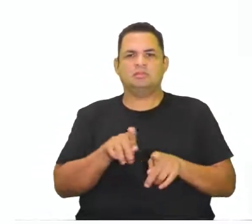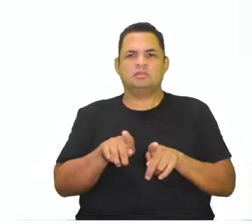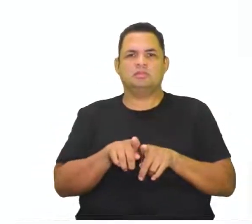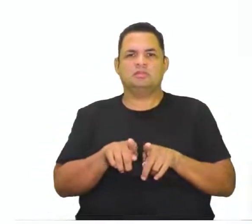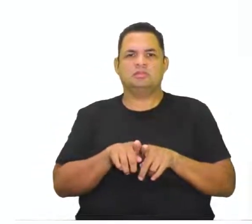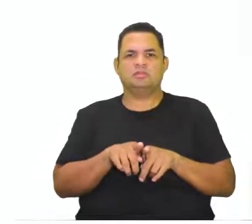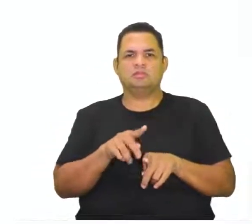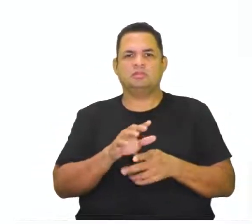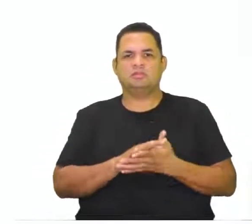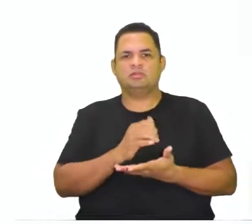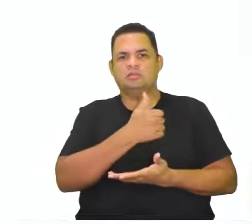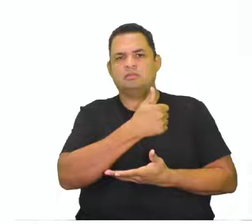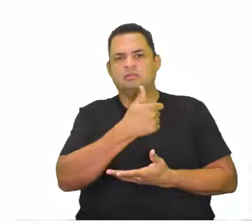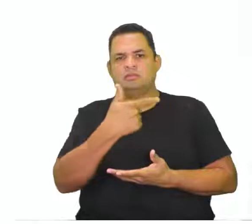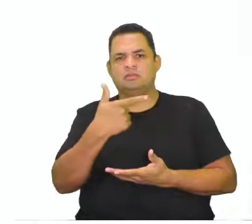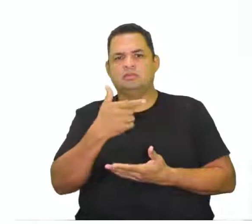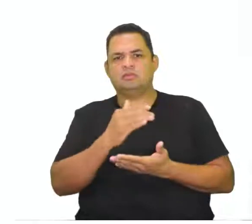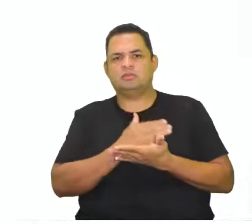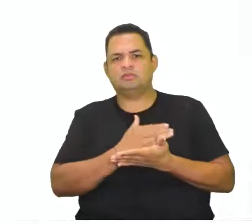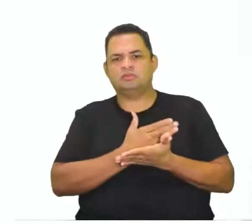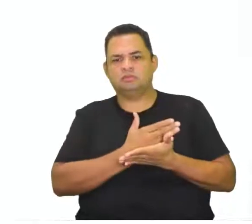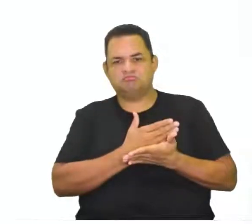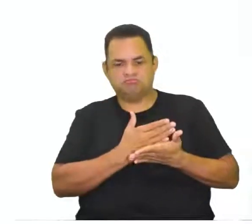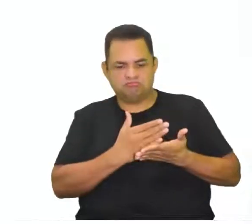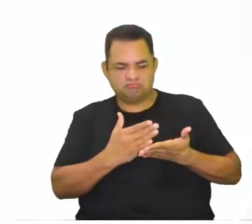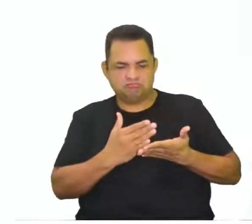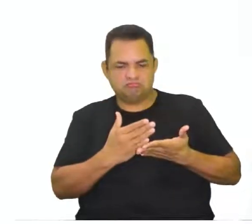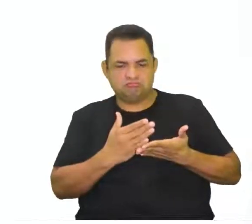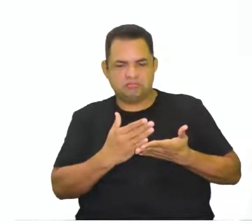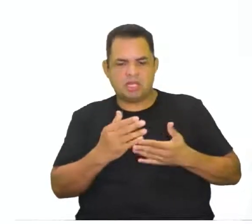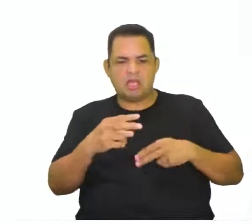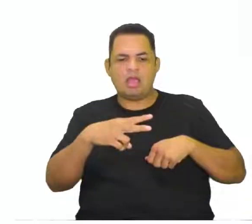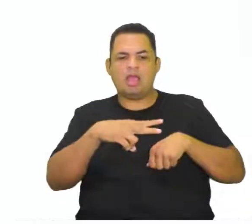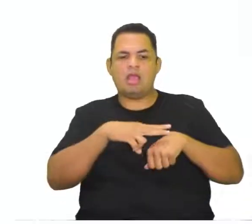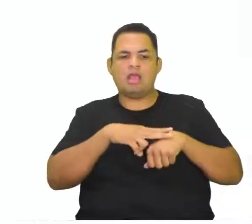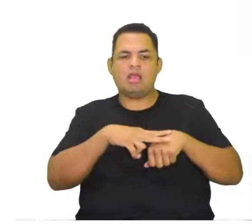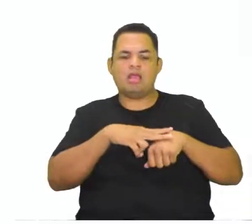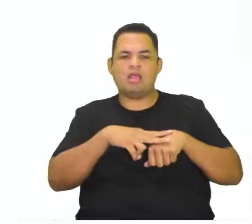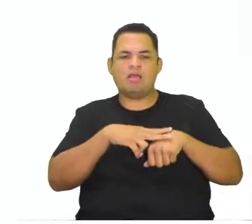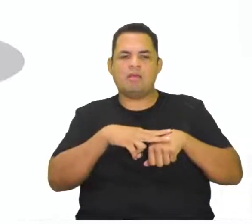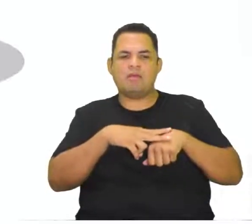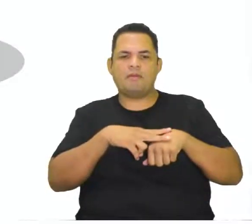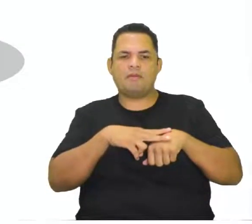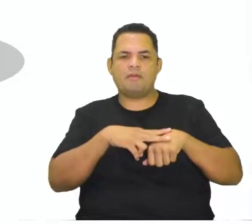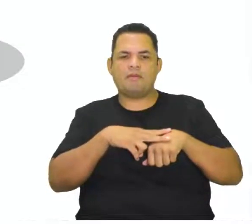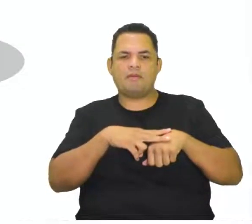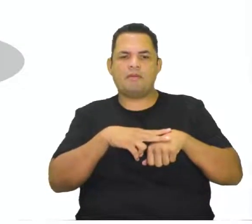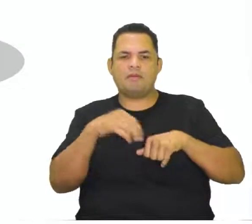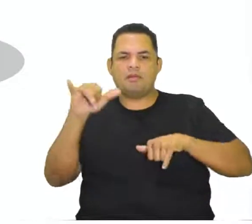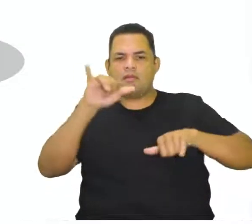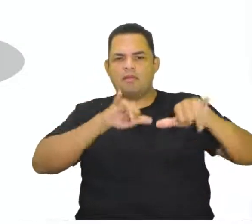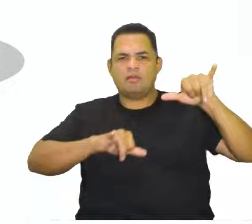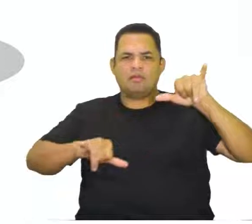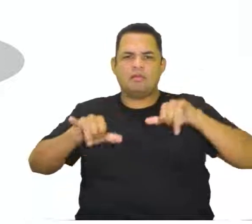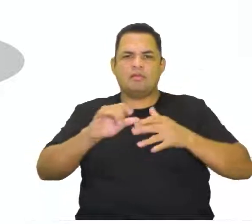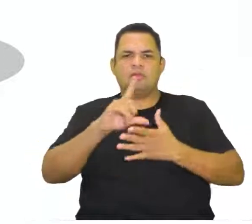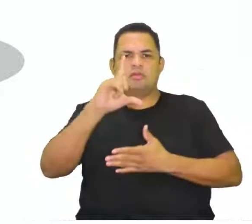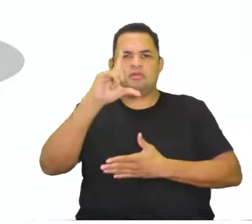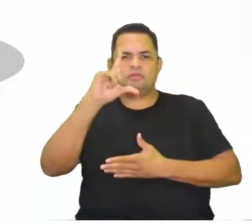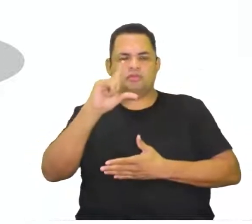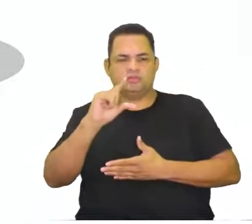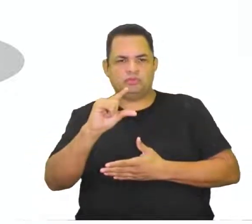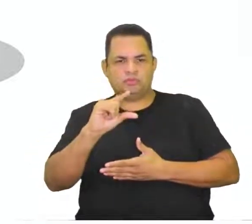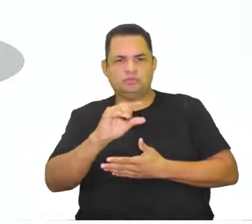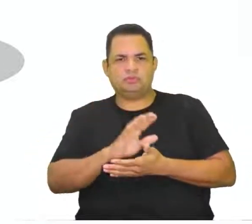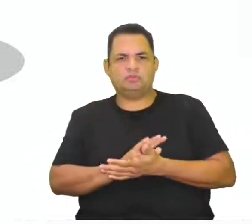os 12 princípios da química verde e, de um modo bem resumido, ele visa a